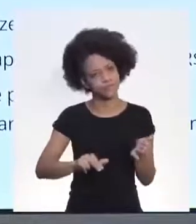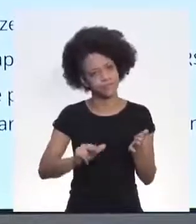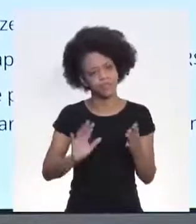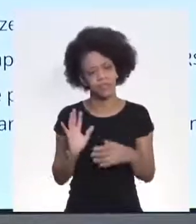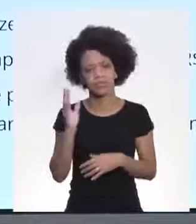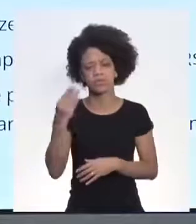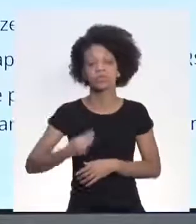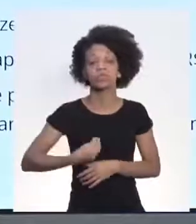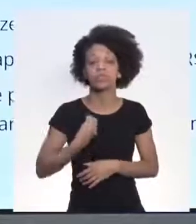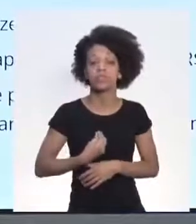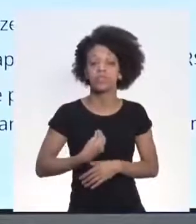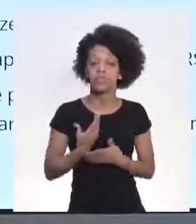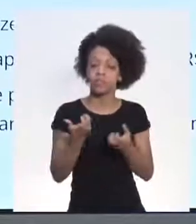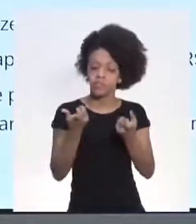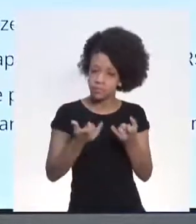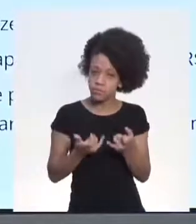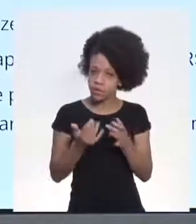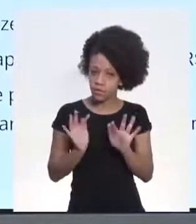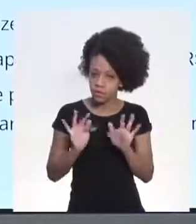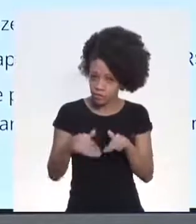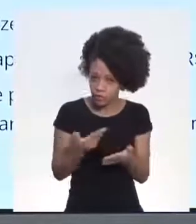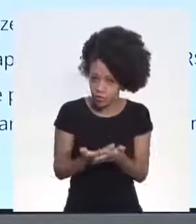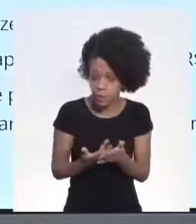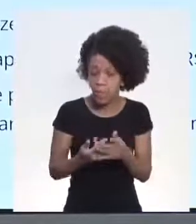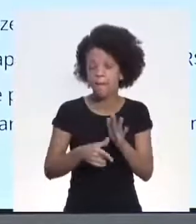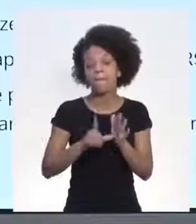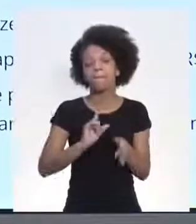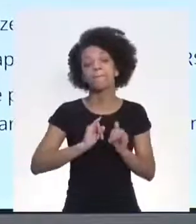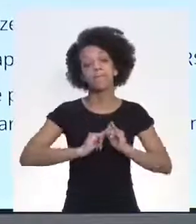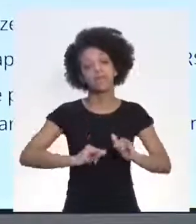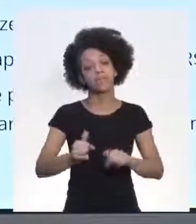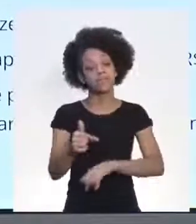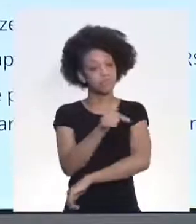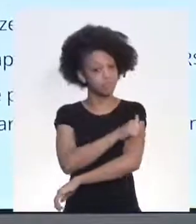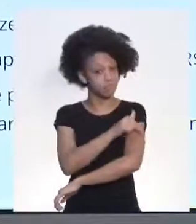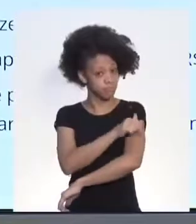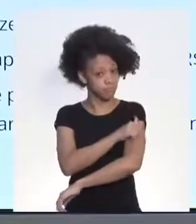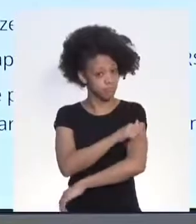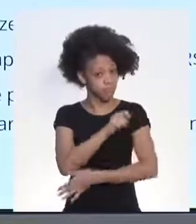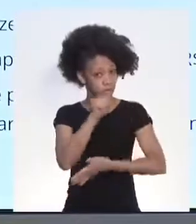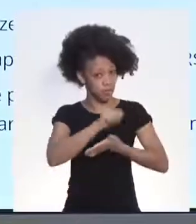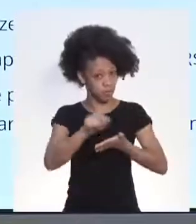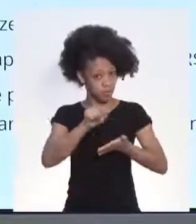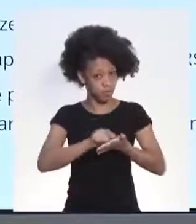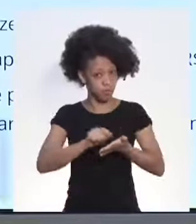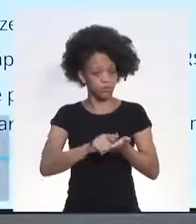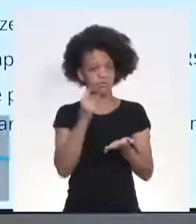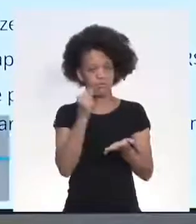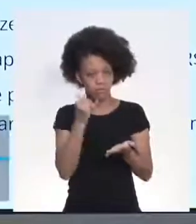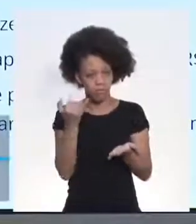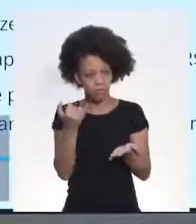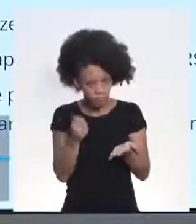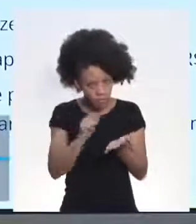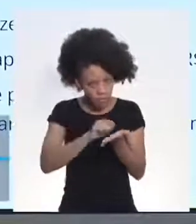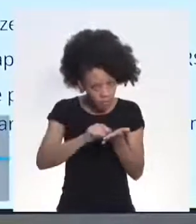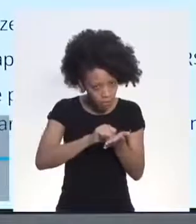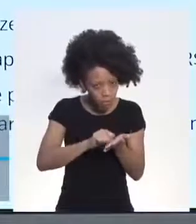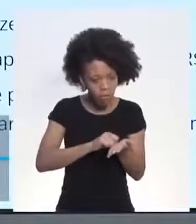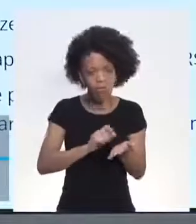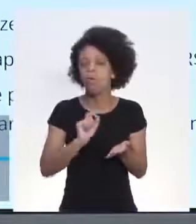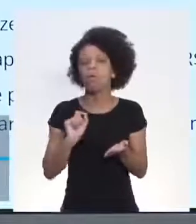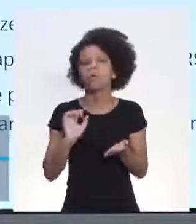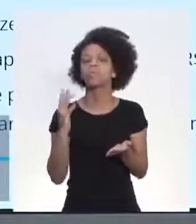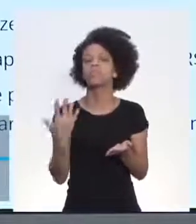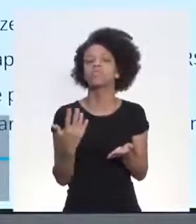falar sobre isso no final da aula, mas já vou antecipar para vocês. 7º ano, anota aí. Então, pega lápis, caneta, borracha, lá o que vocês